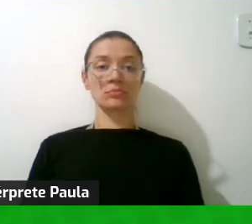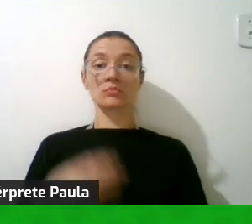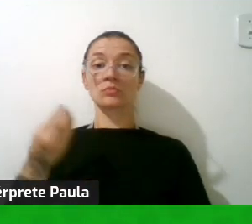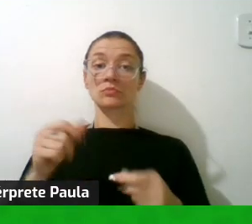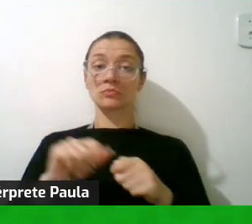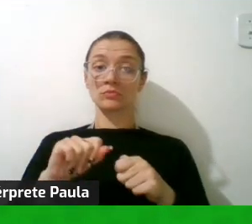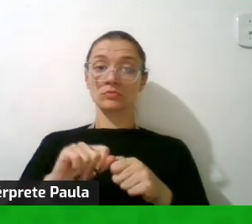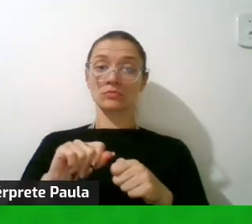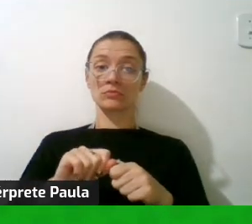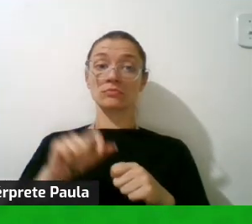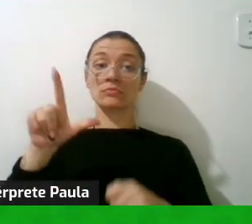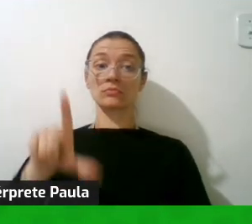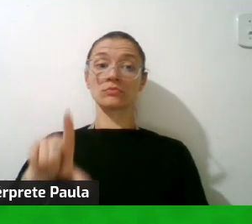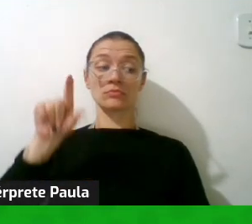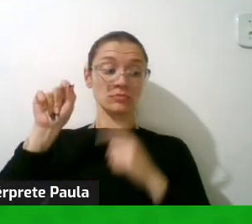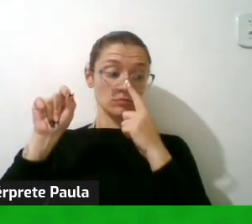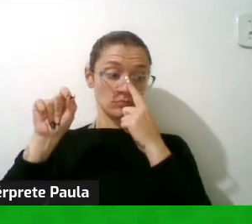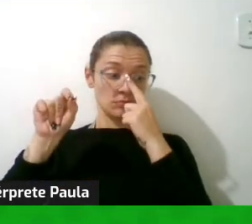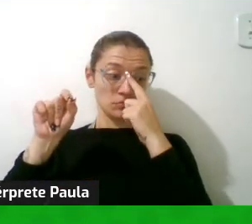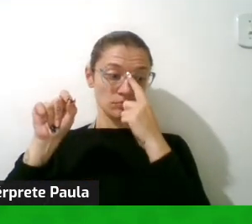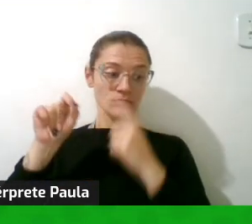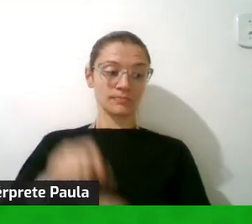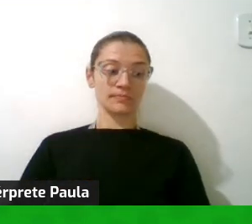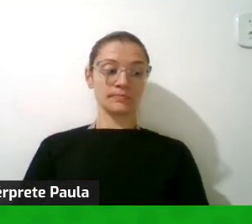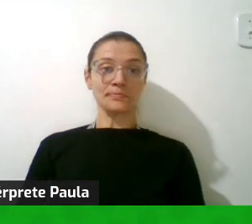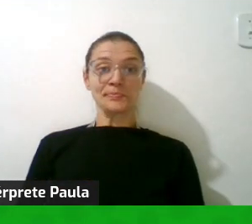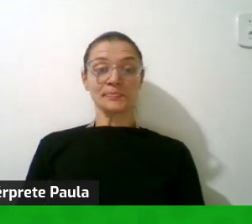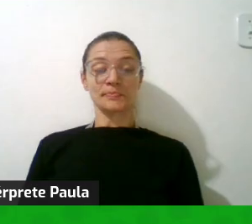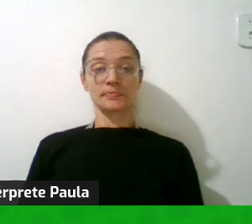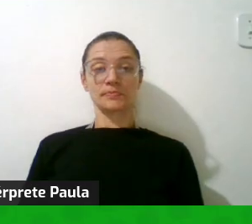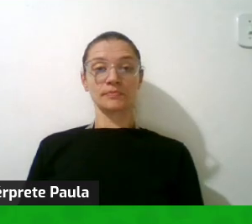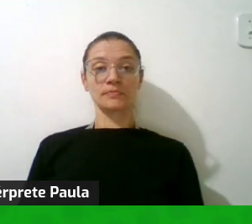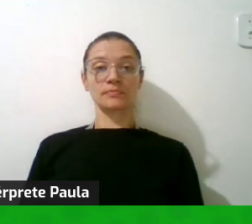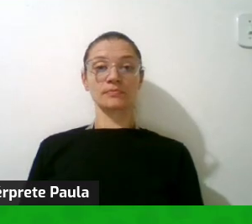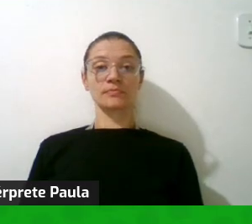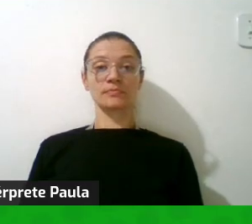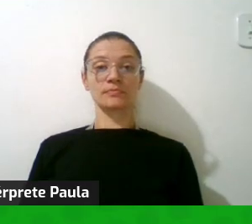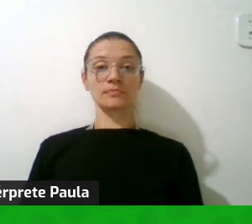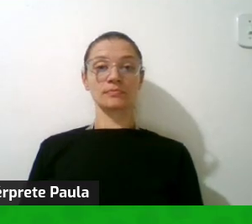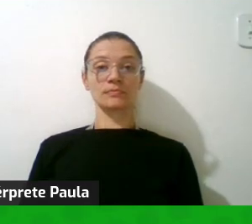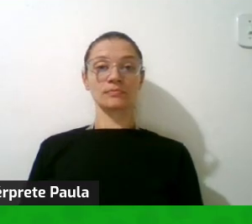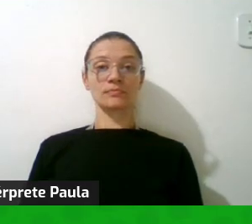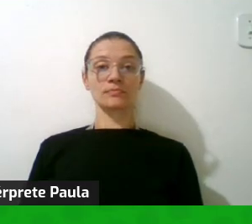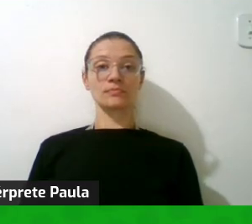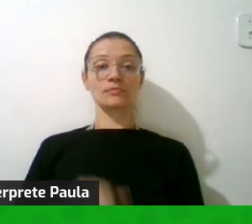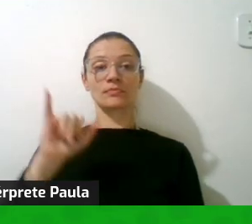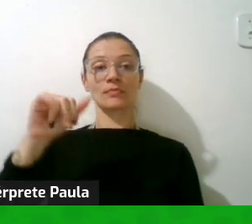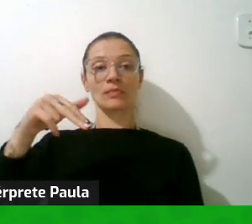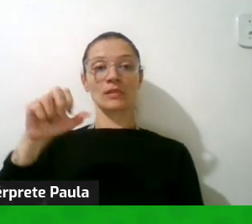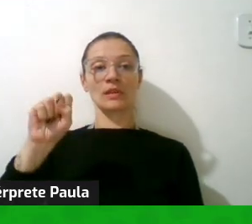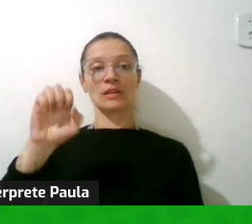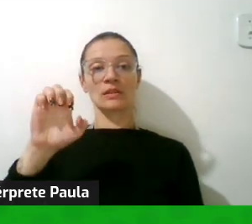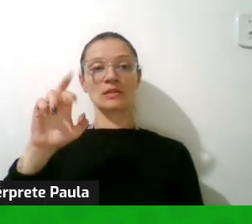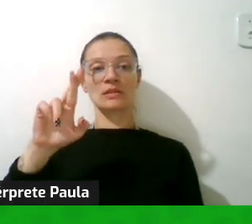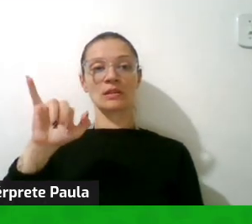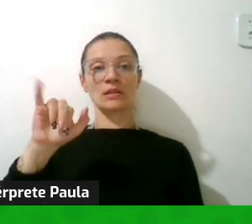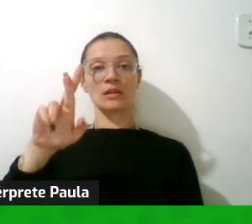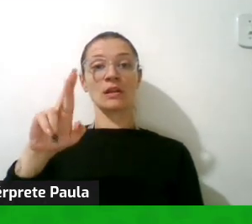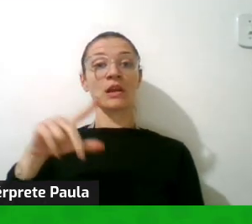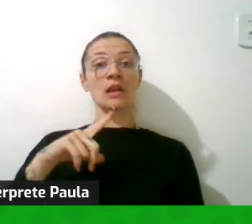os meus dados, venho em inserir, e aqui eu tenho a paleta de gráficos. Então, tem